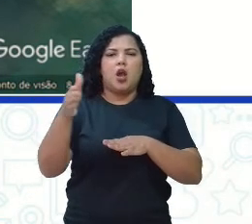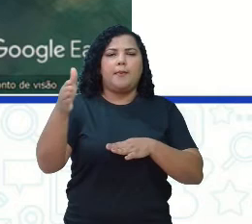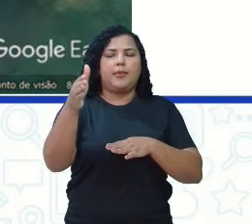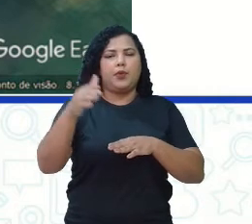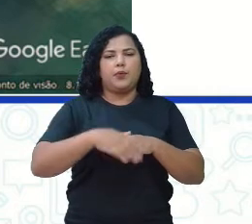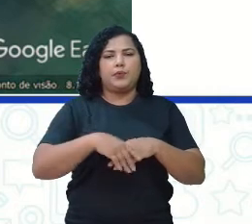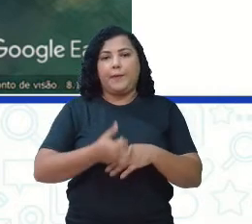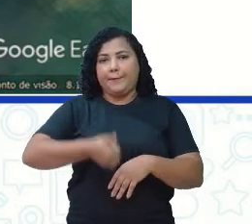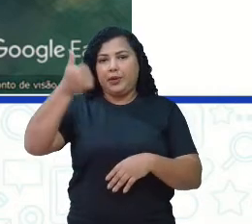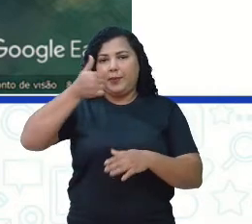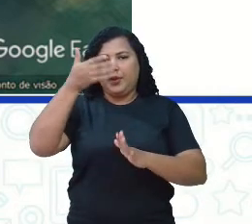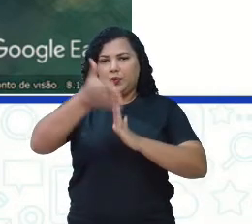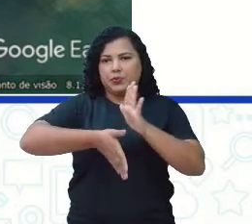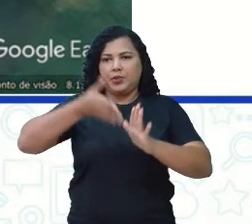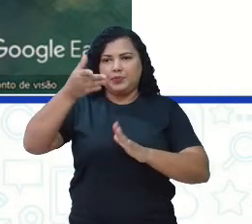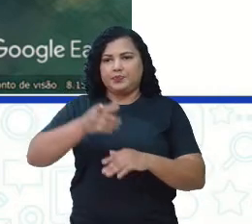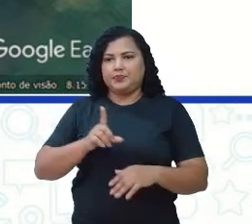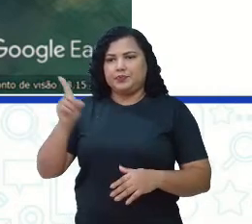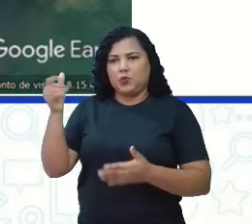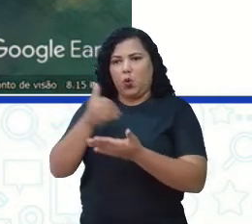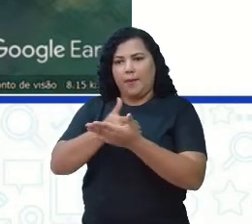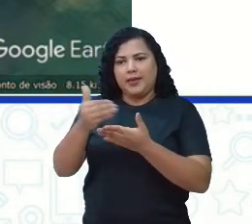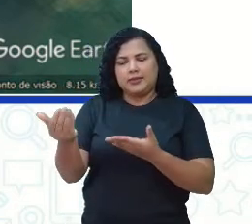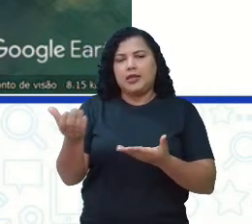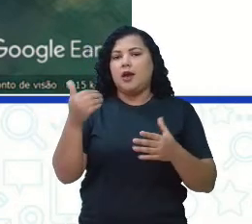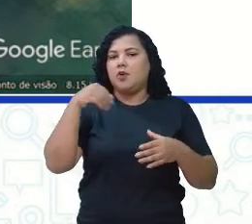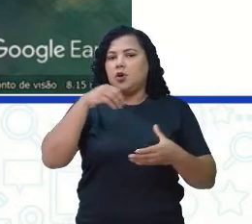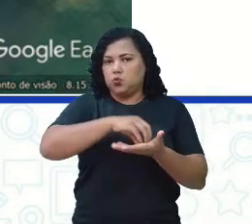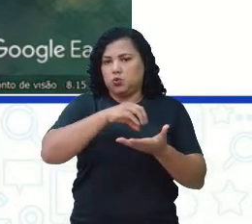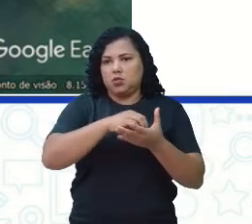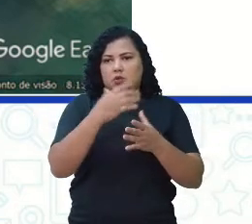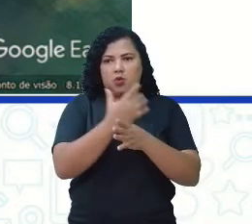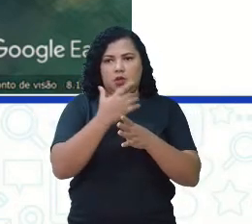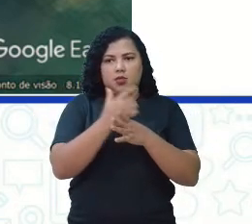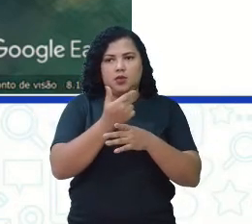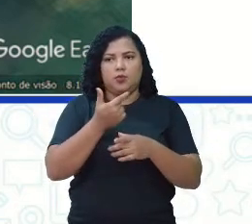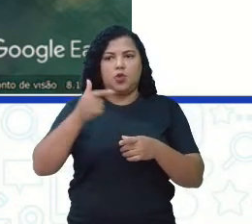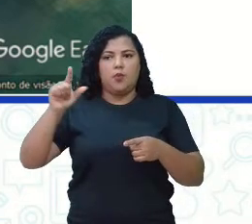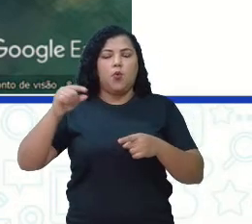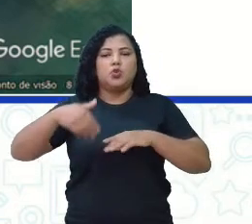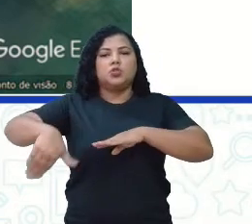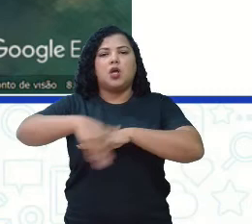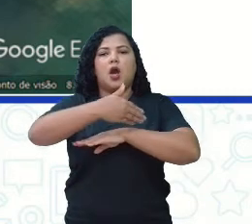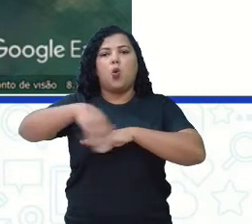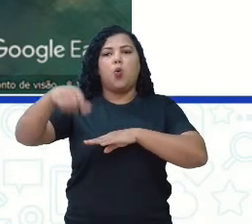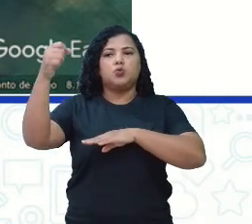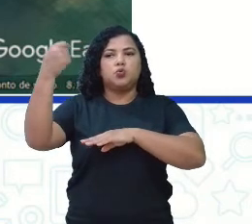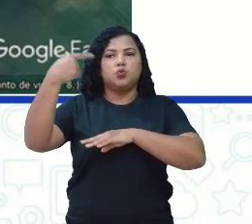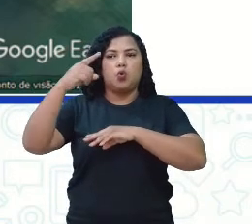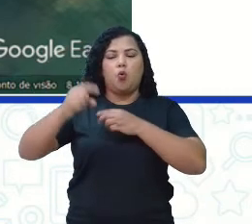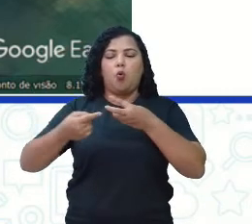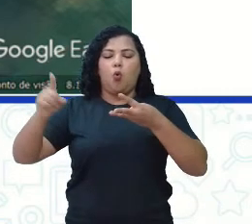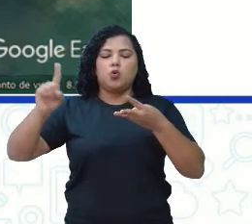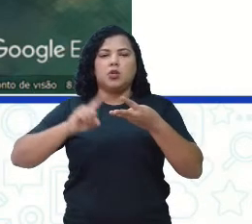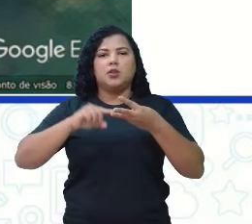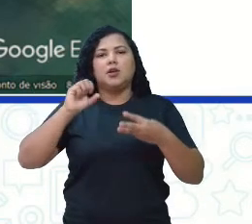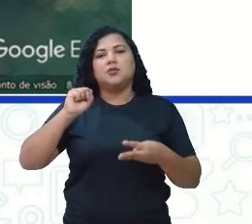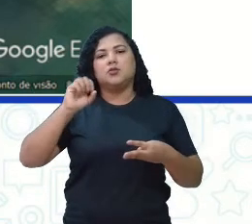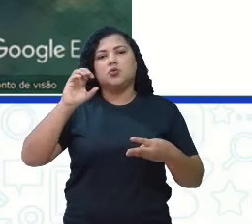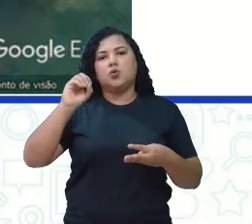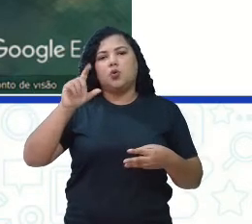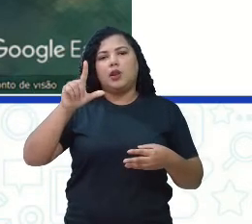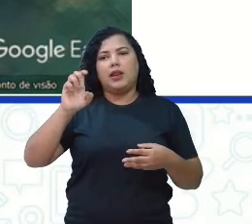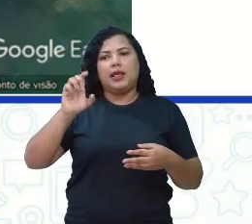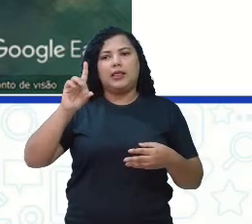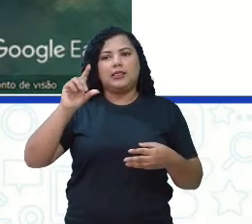primeira linha de trem. Então, a estação inicial era no Recife, a gente tinha uma estação na Rua do Sol, uma na Soledade, tinha uma outra, né, que a gente não